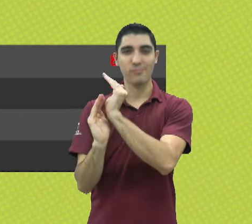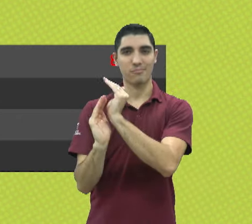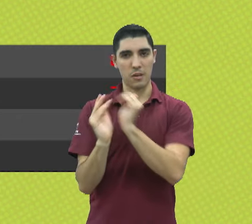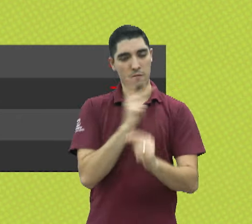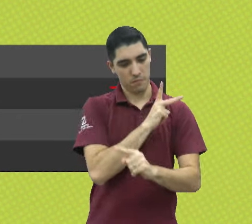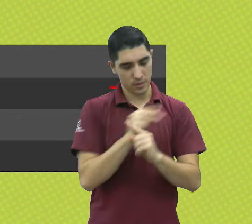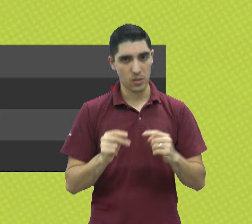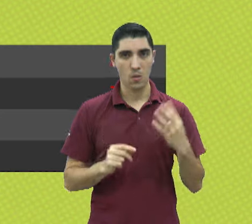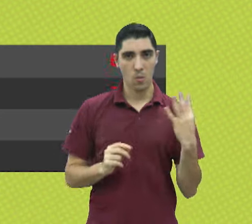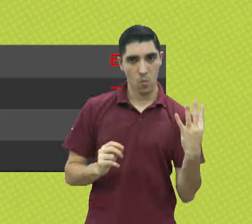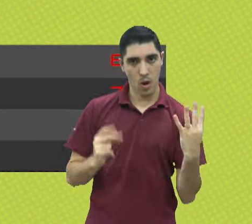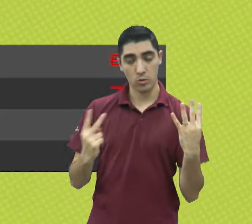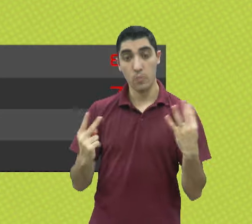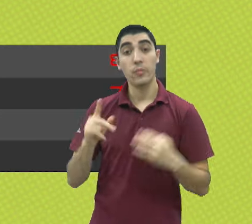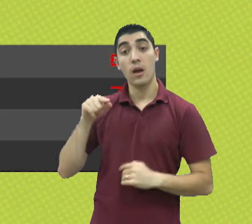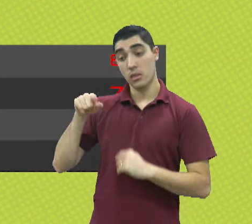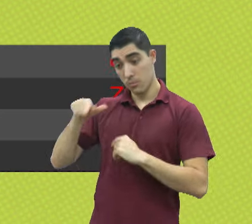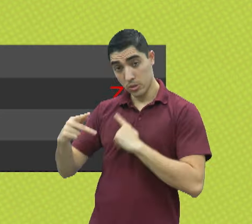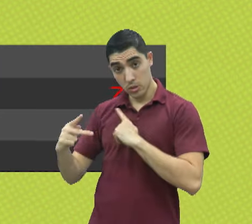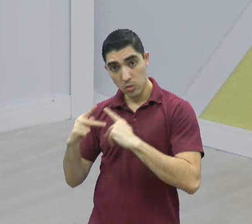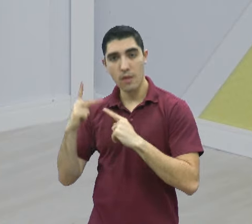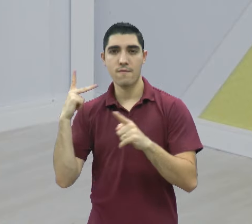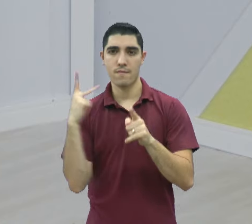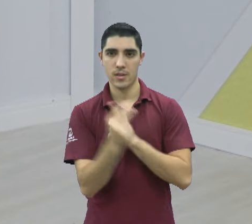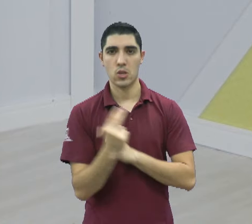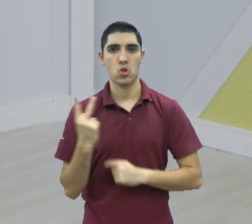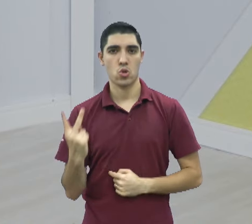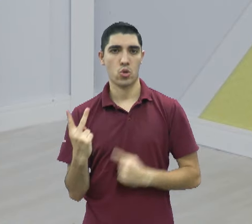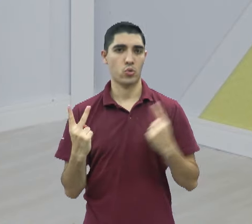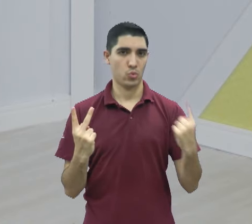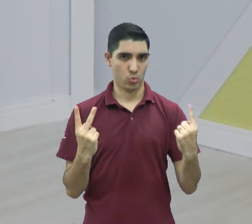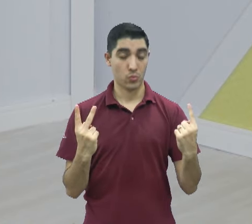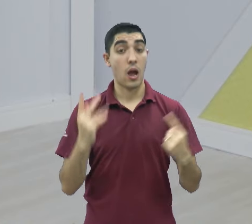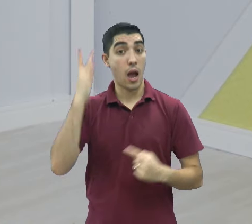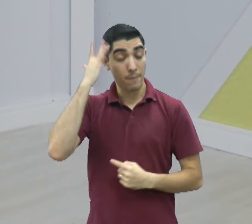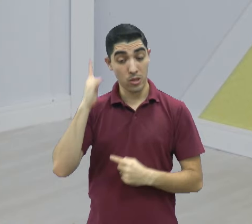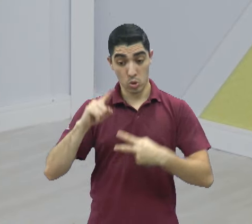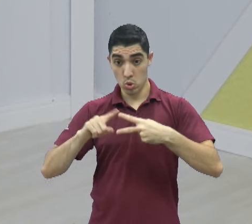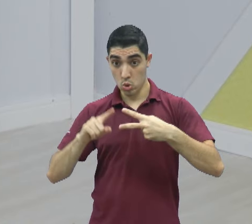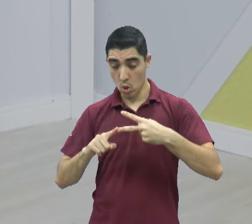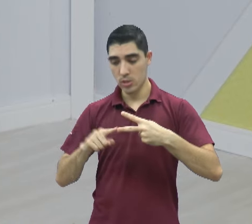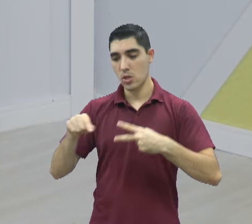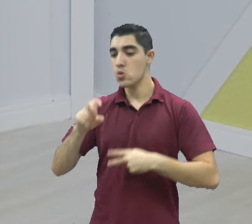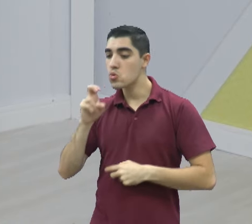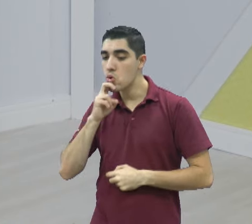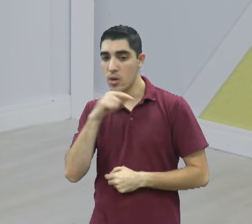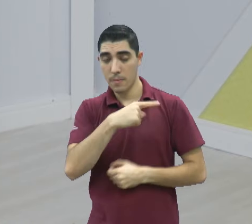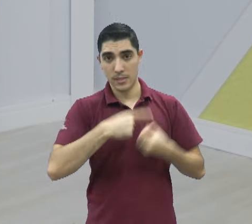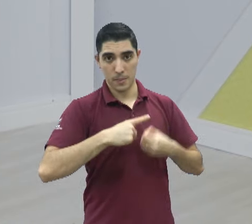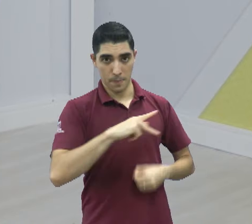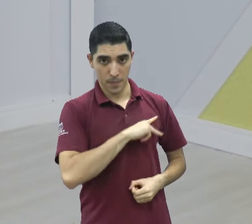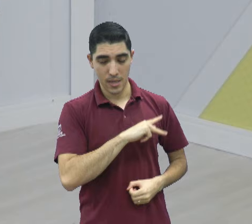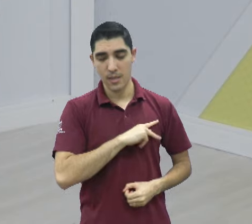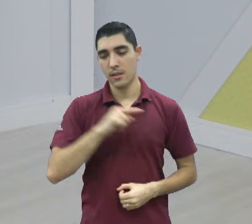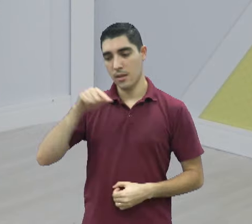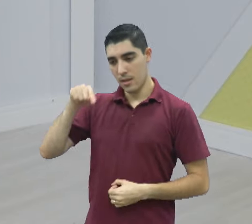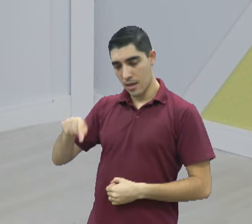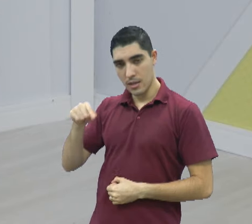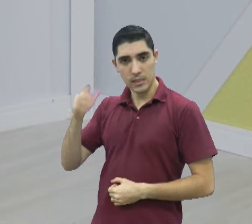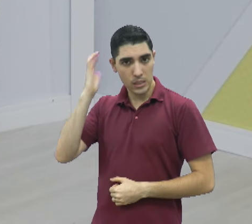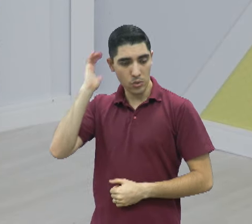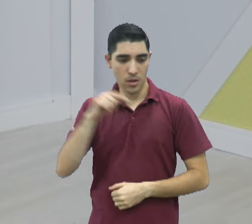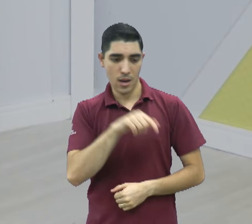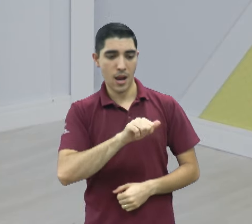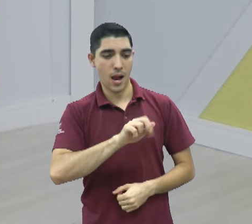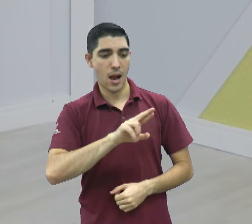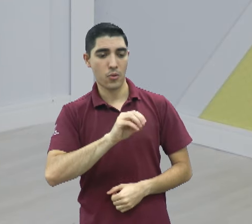semifinalista classificado, o São José por 2-1. Amanhã 2 jogos, o Sorocaba recebendo o Pinda, Santo André recebendo o Aroeira Futsal, o fechamento